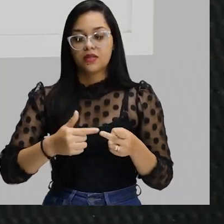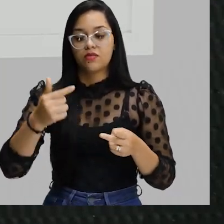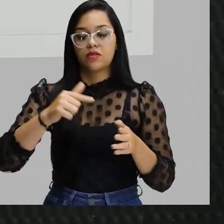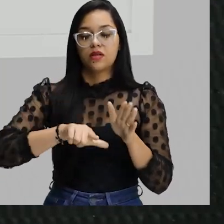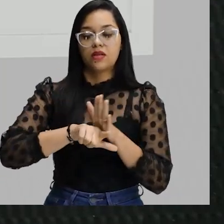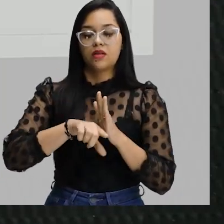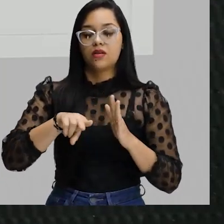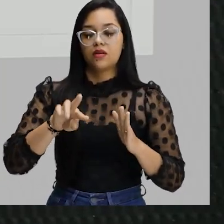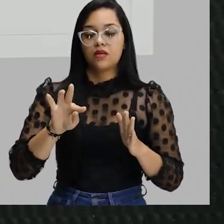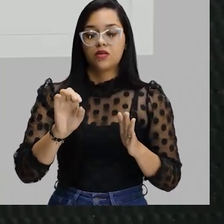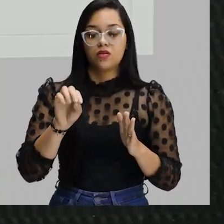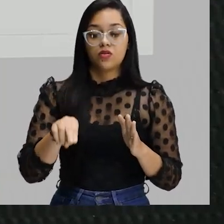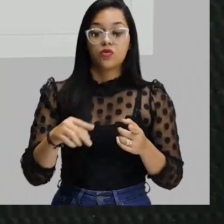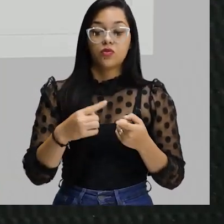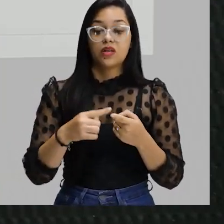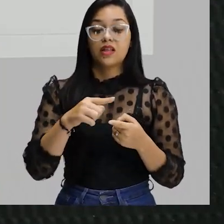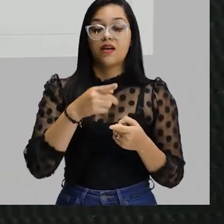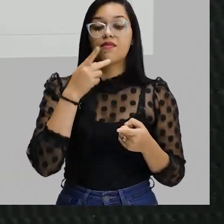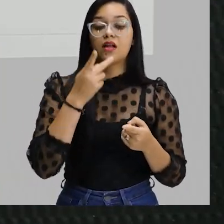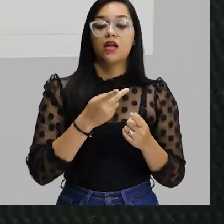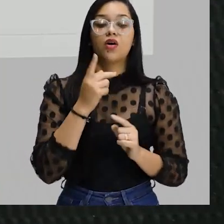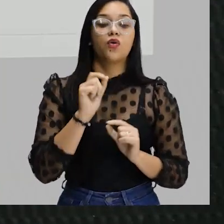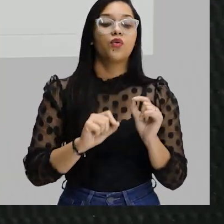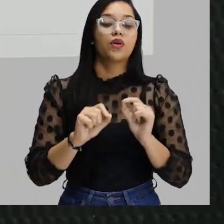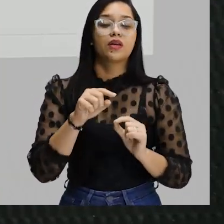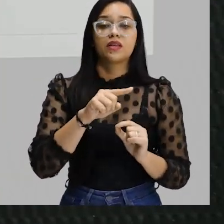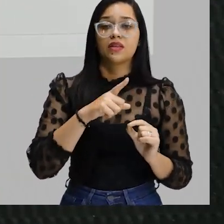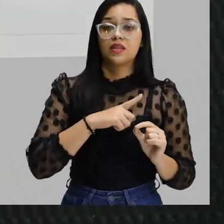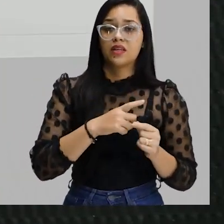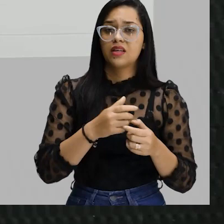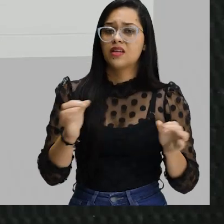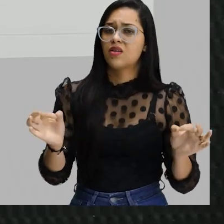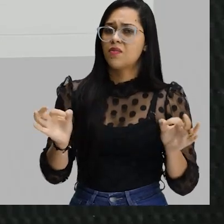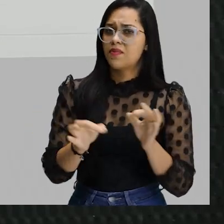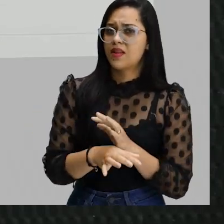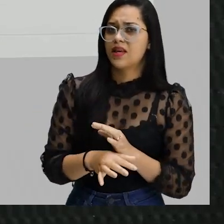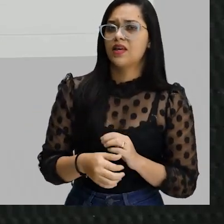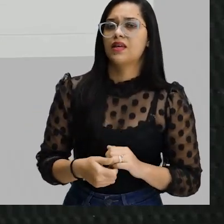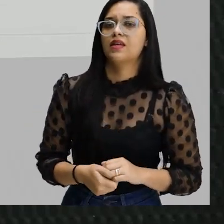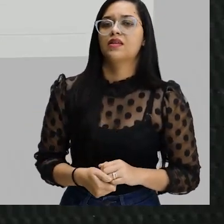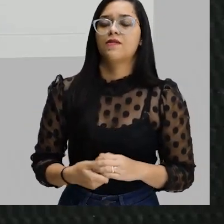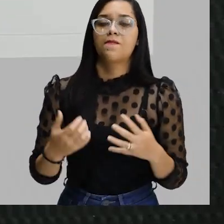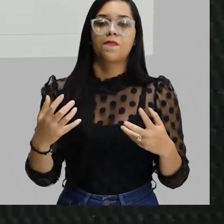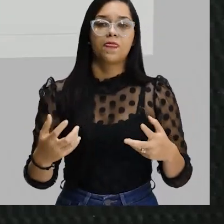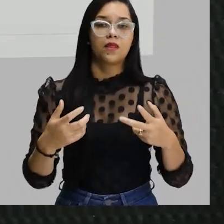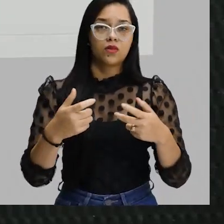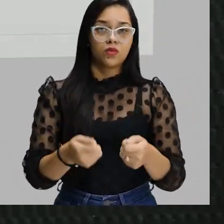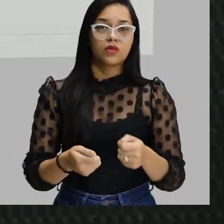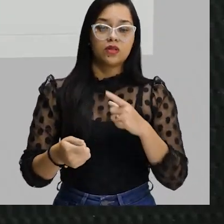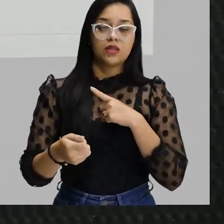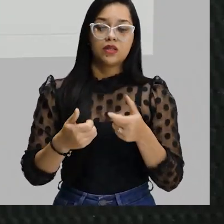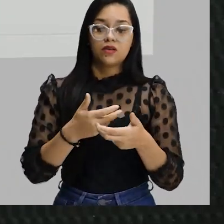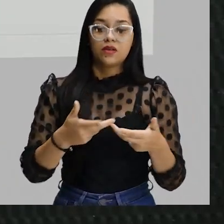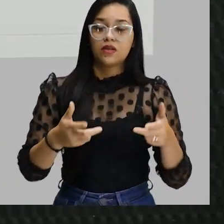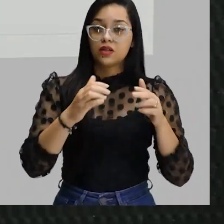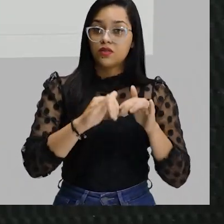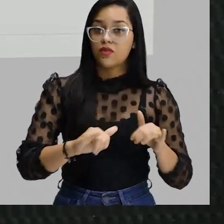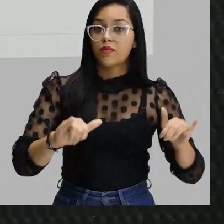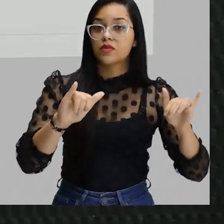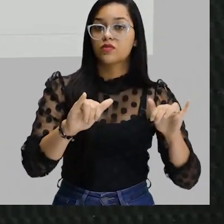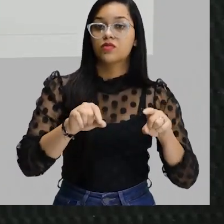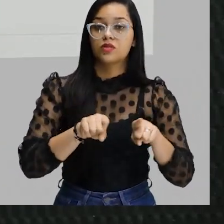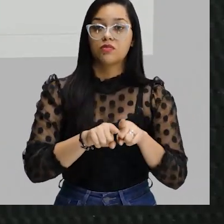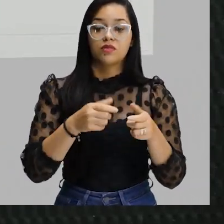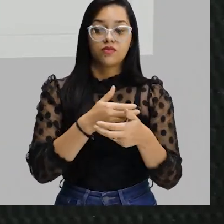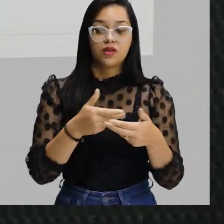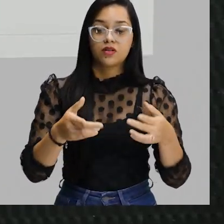Newton. Porque lá nós vamos falar lá a aula está de forma completa, todas as informações,